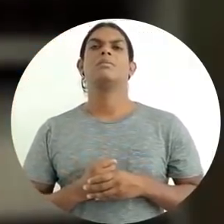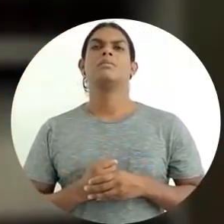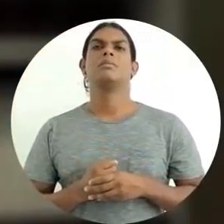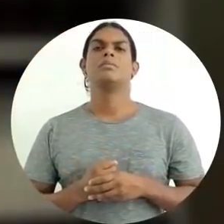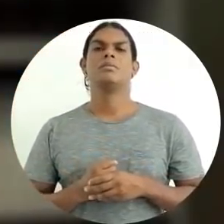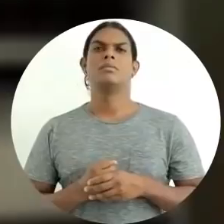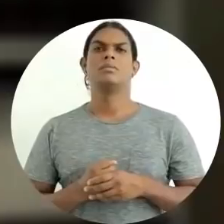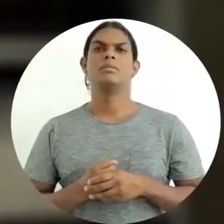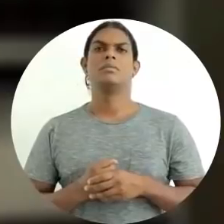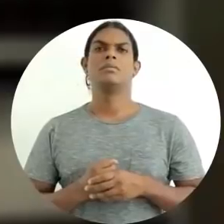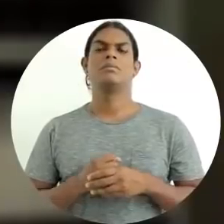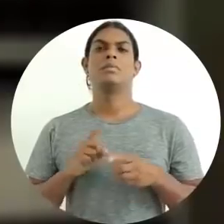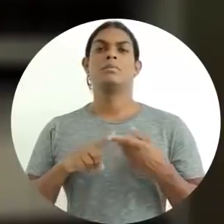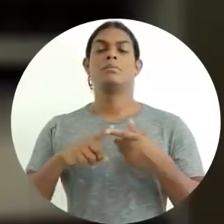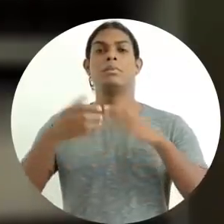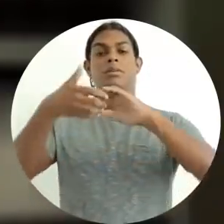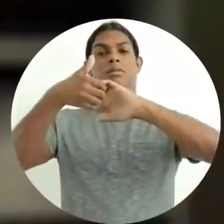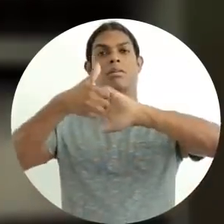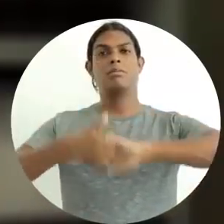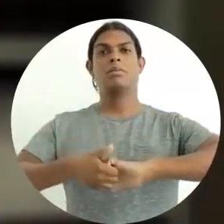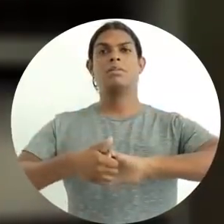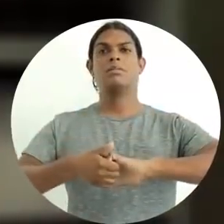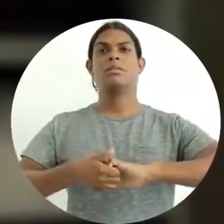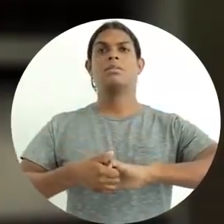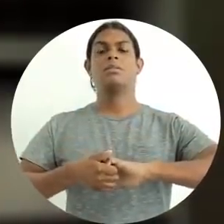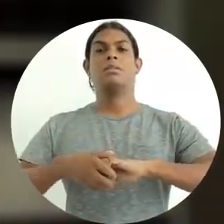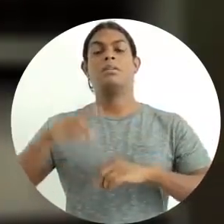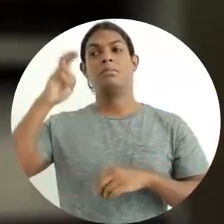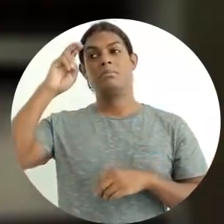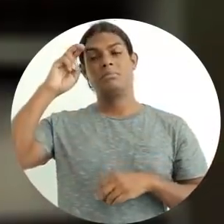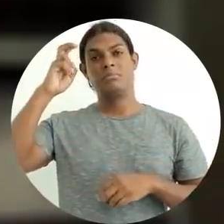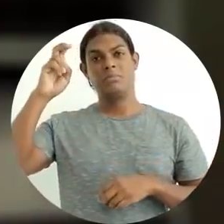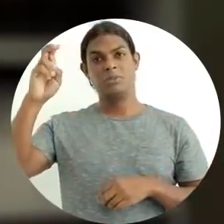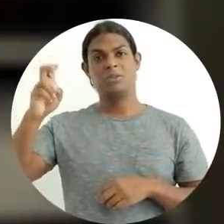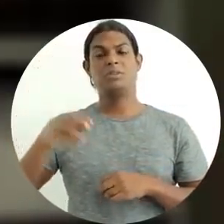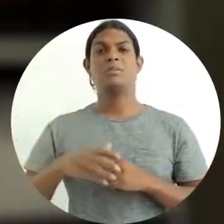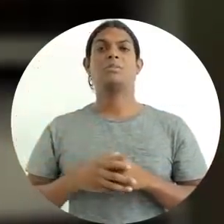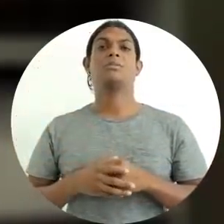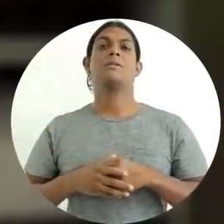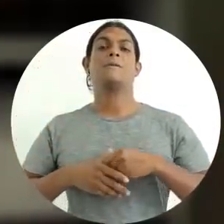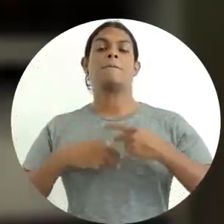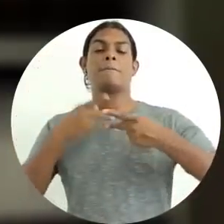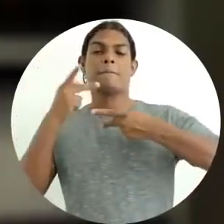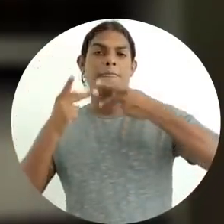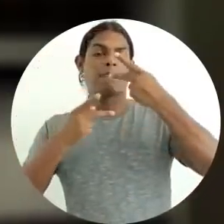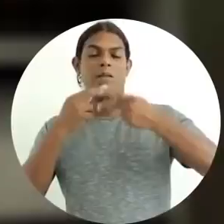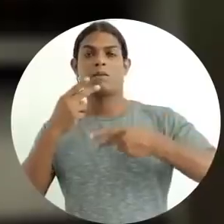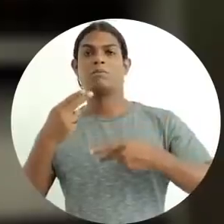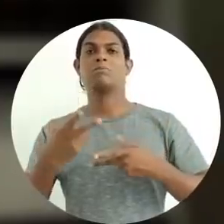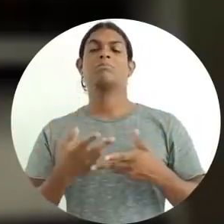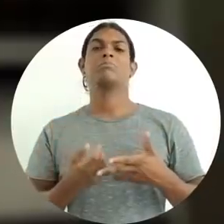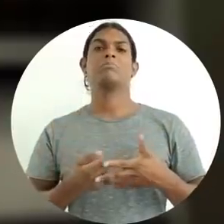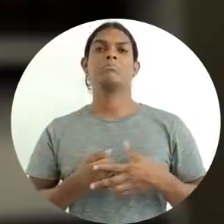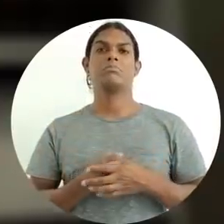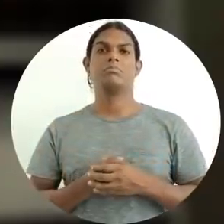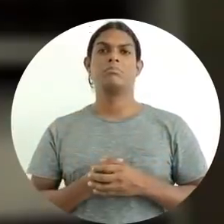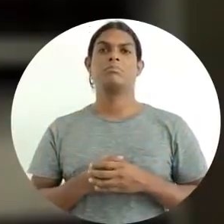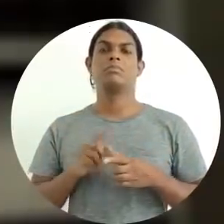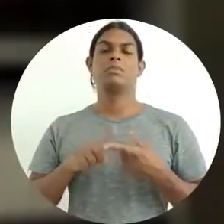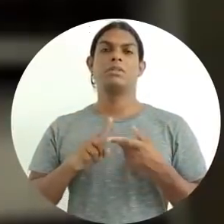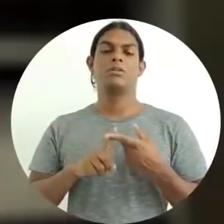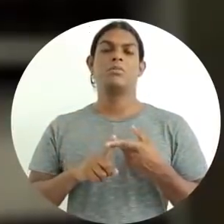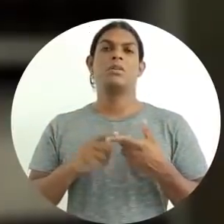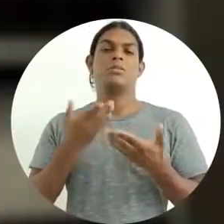um estilo que a gente considera como uma habilidade, que é a inteligência, a fluência verbal, a escolaridade,